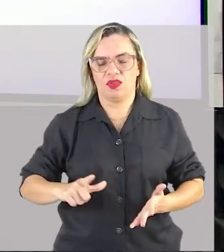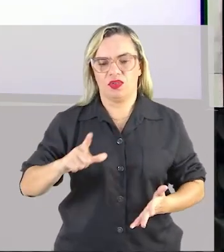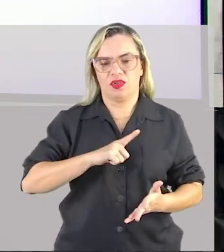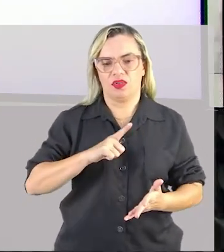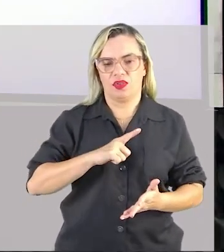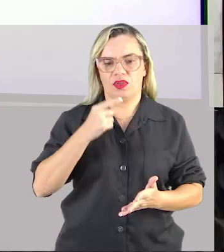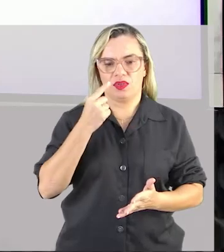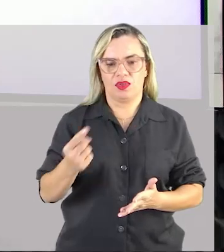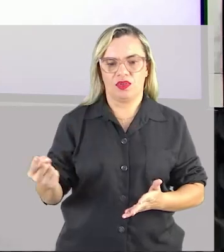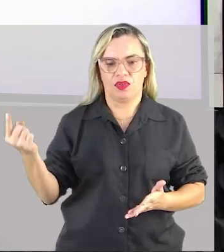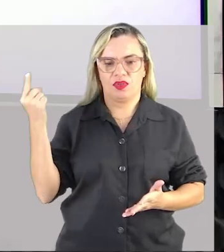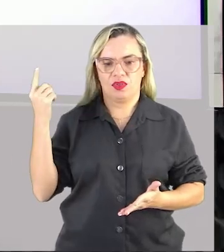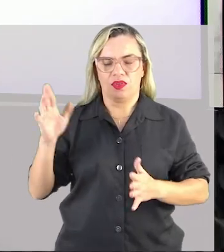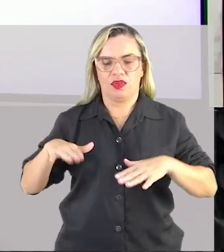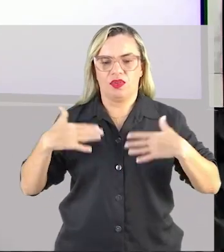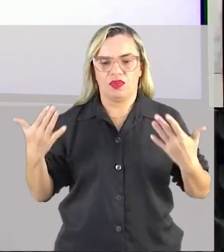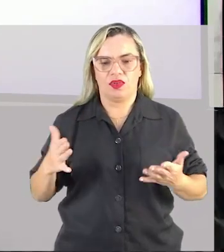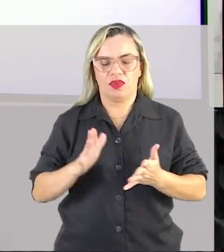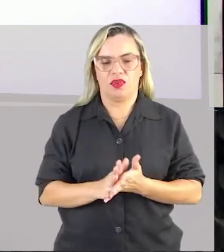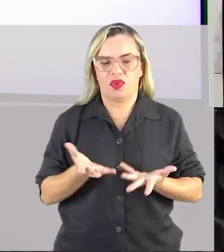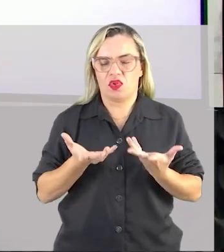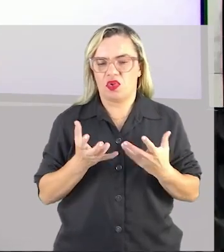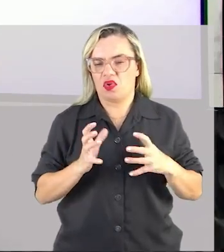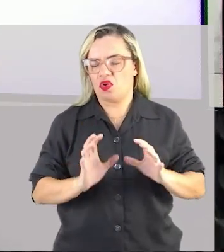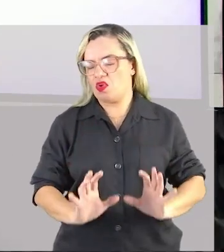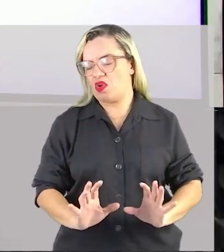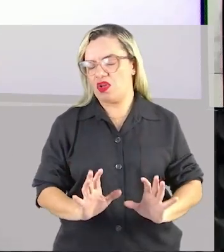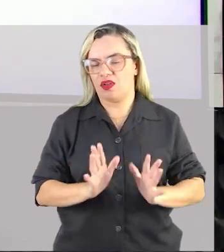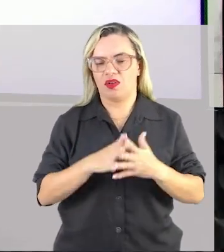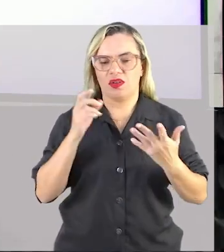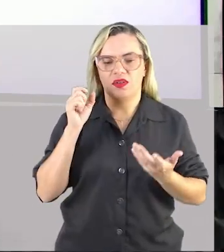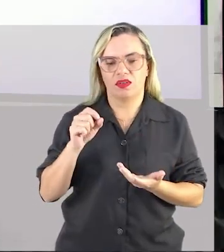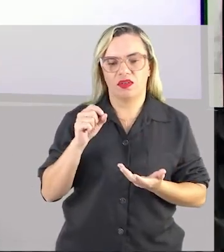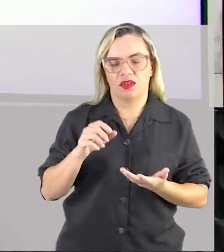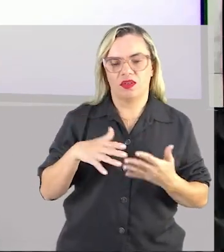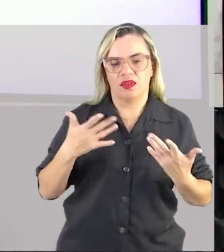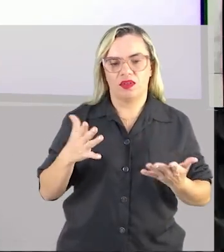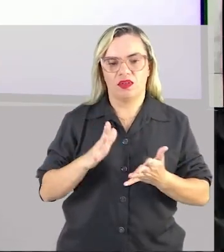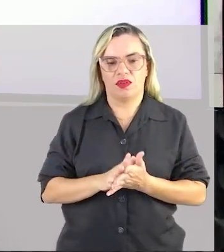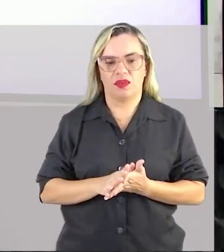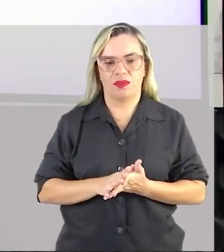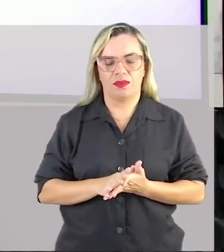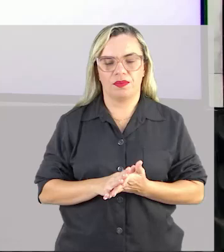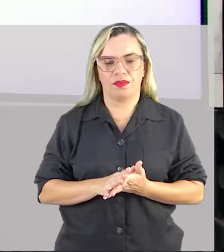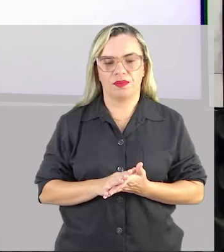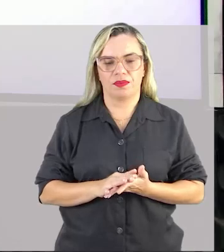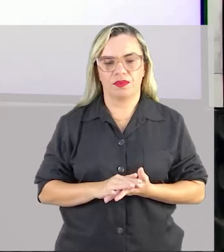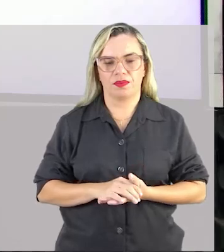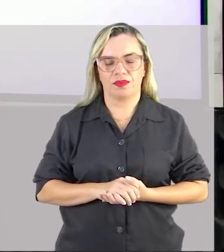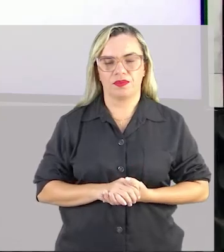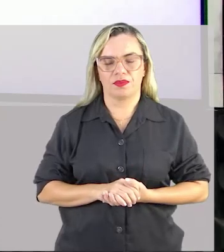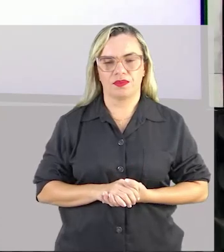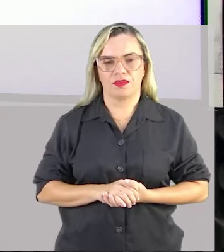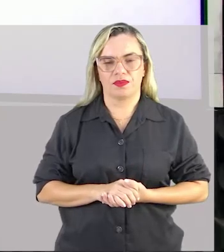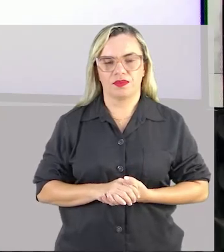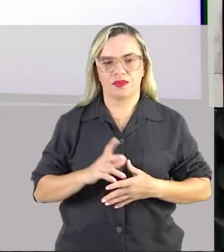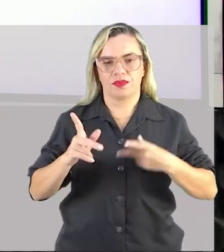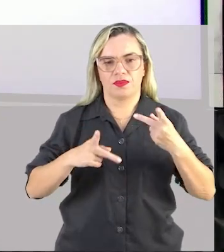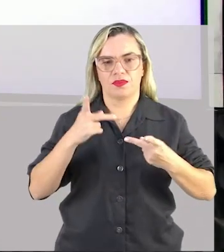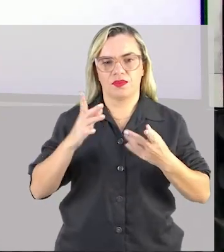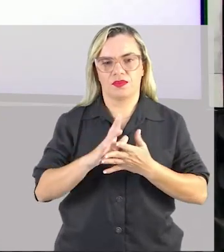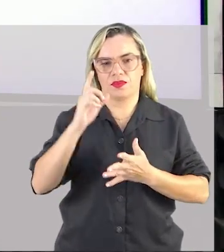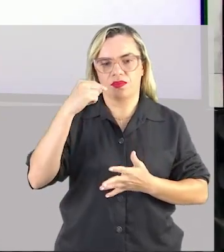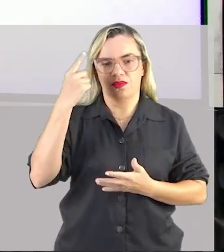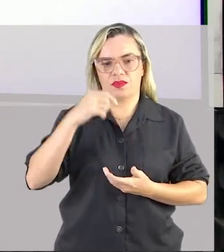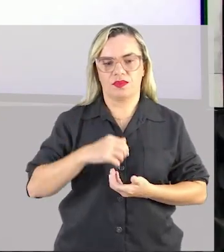um que é rechazar. Ou seja, eu não quero, eu quero rechazar. Neres, te quieres ir al